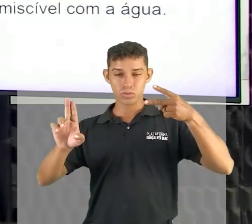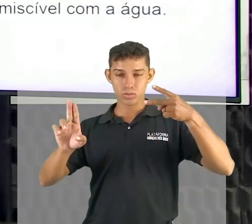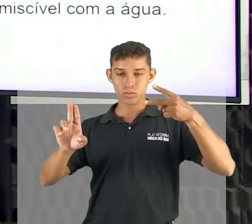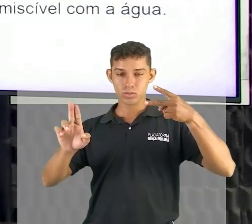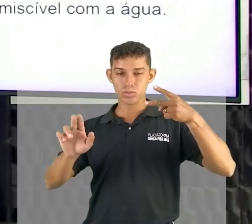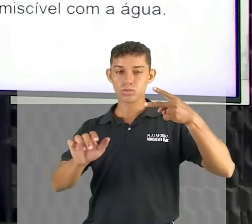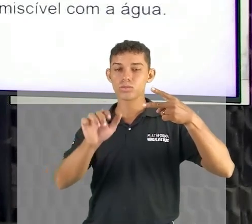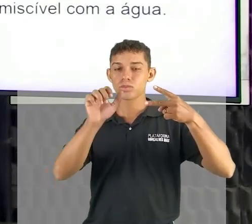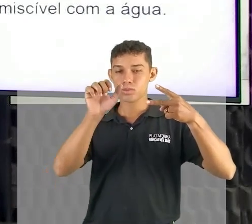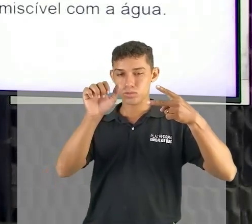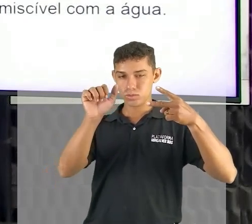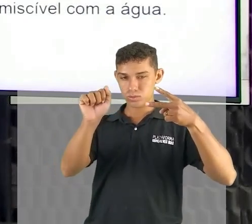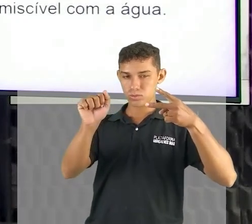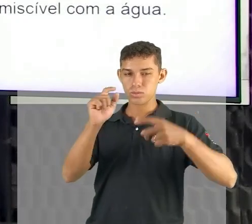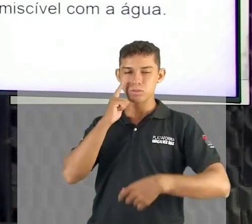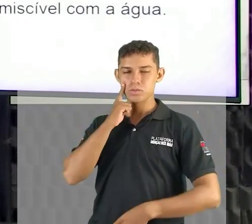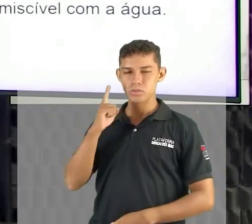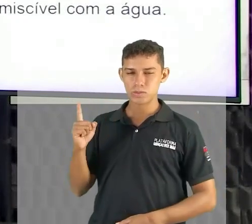Antes